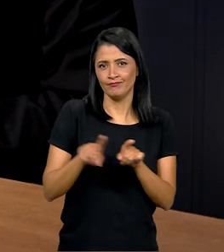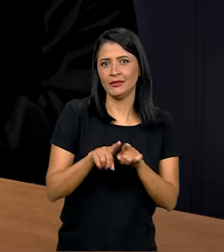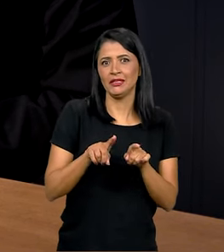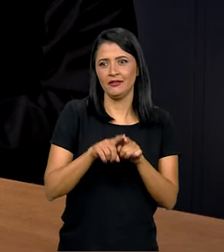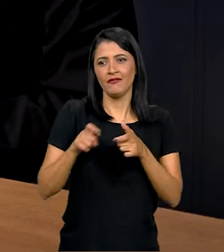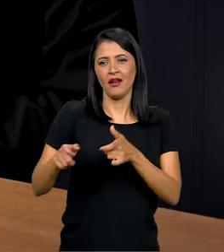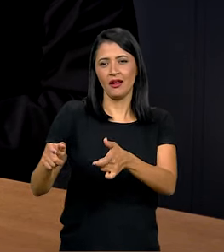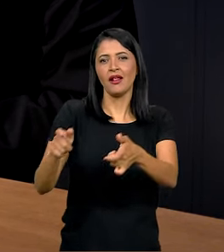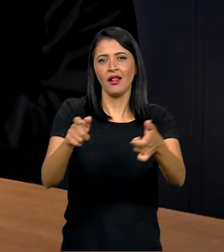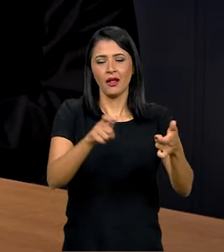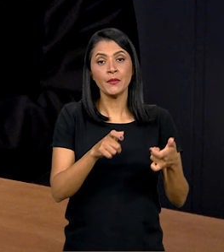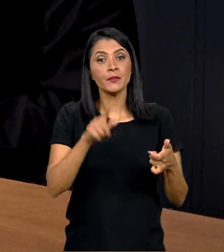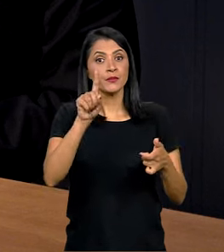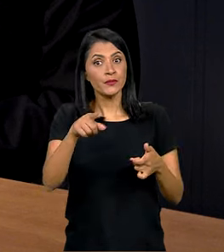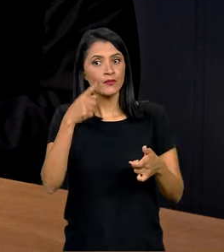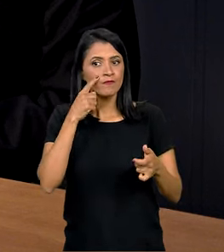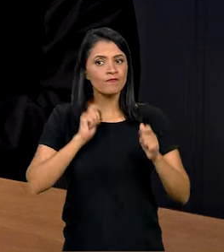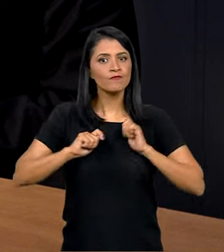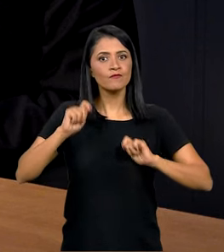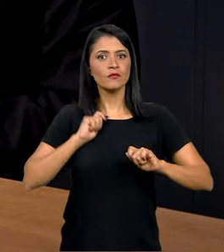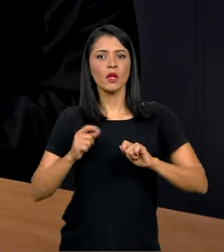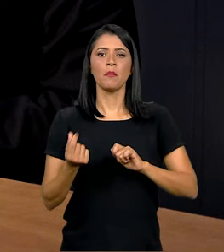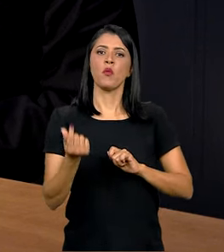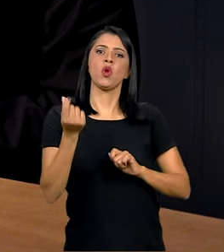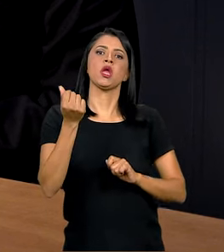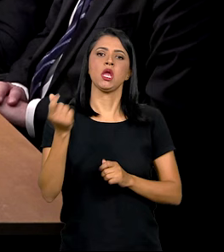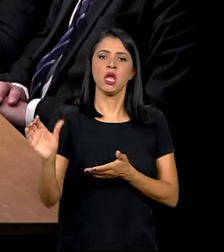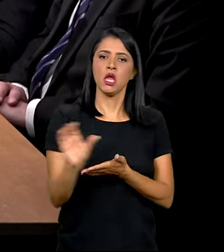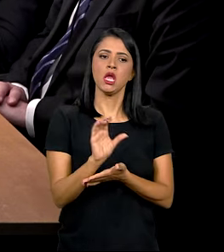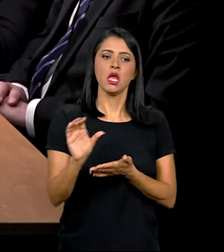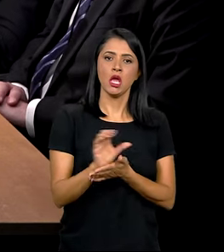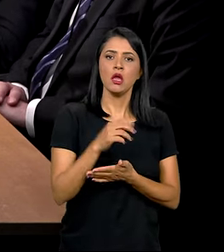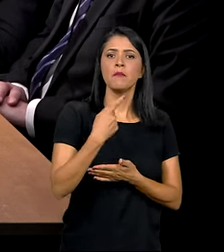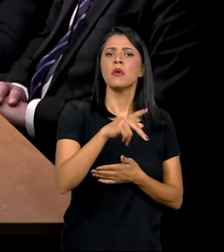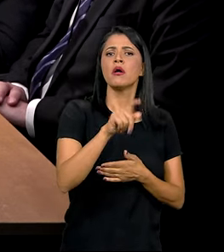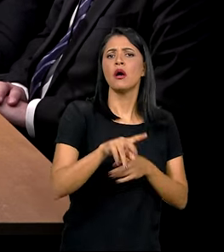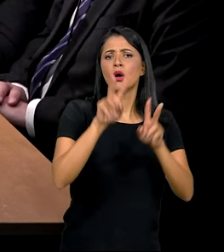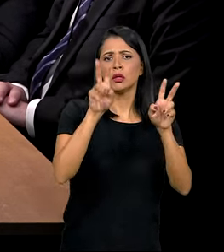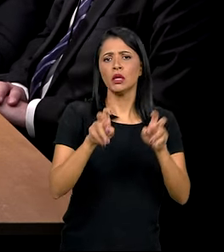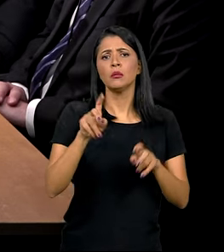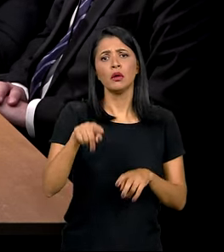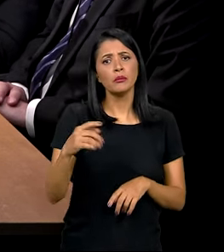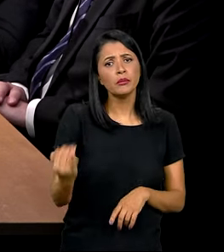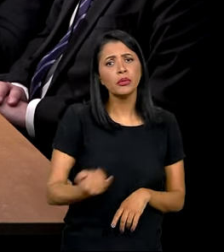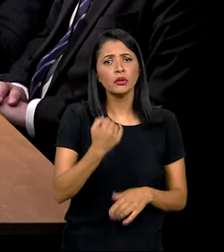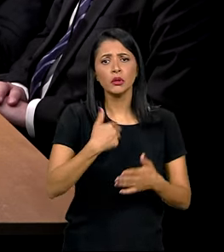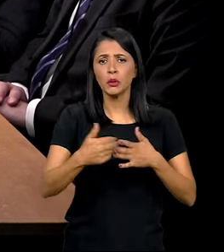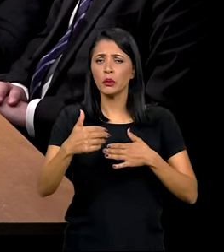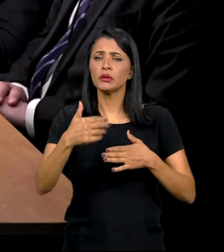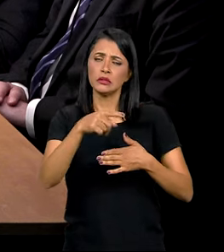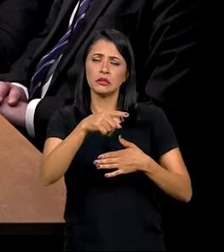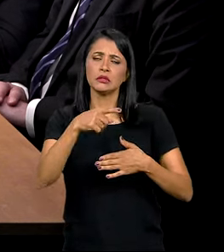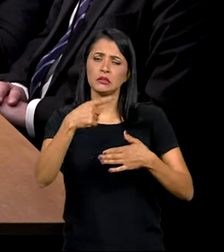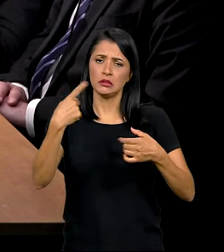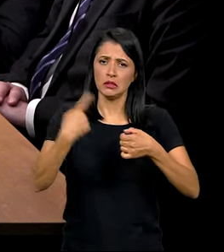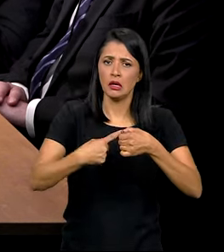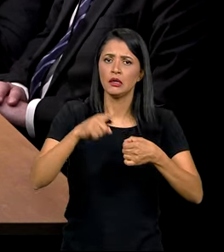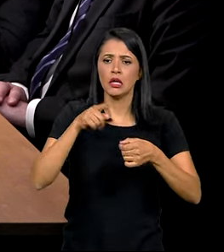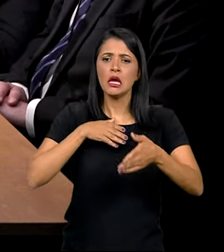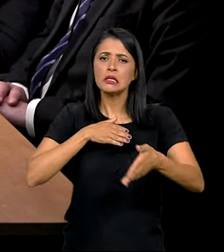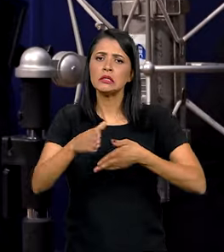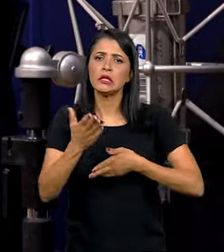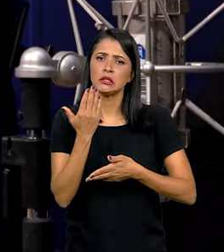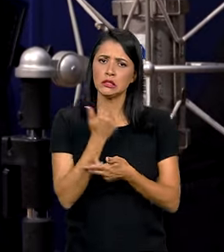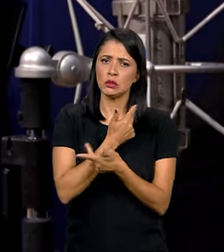eh é esse ansiar por esses recursos e paraa destinação desses recursos para um tema que é muito caro para qualquer cidade que é o